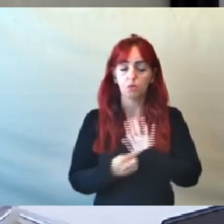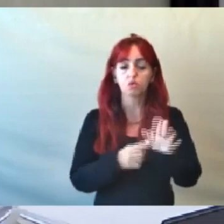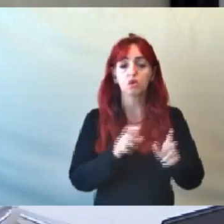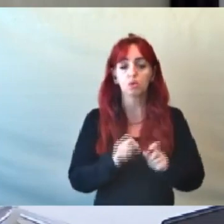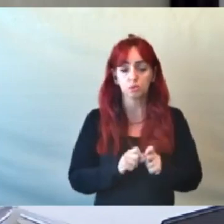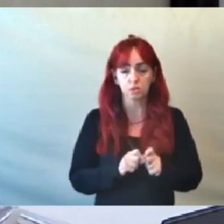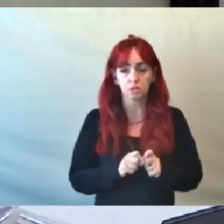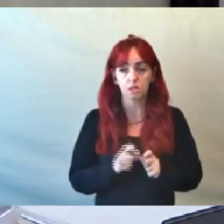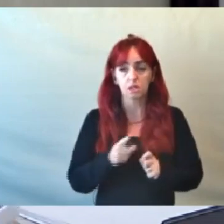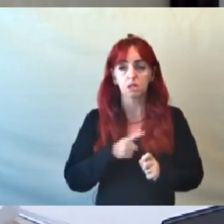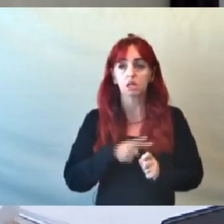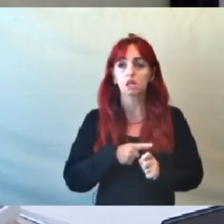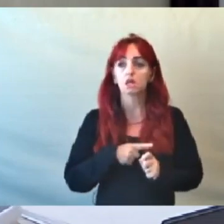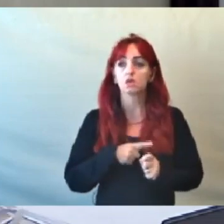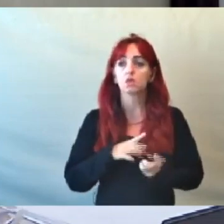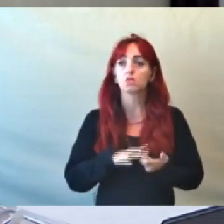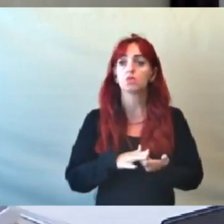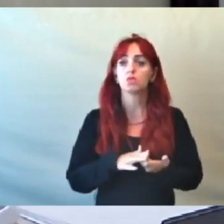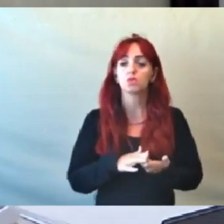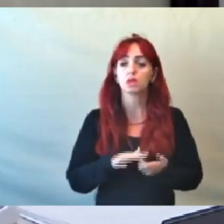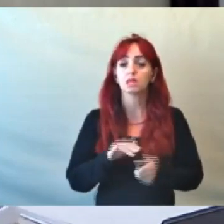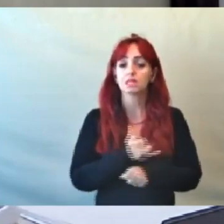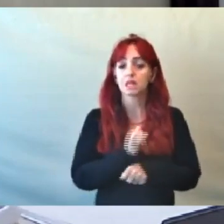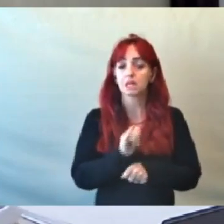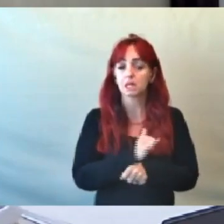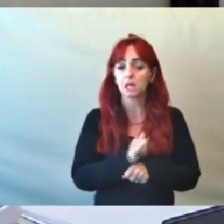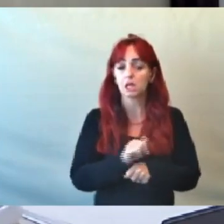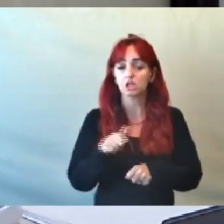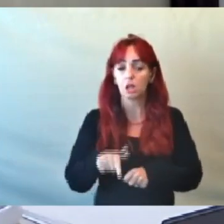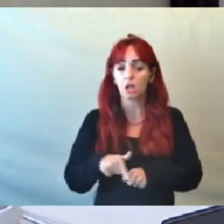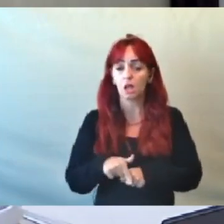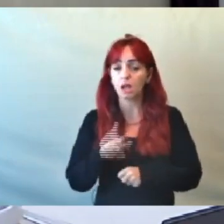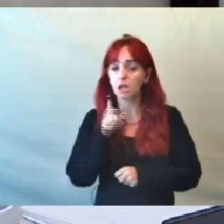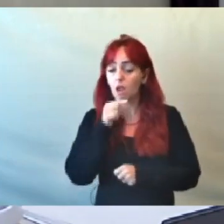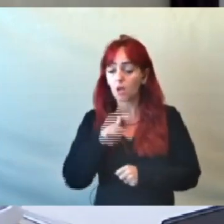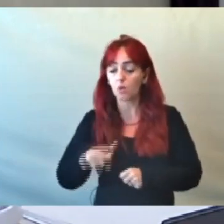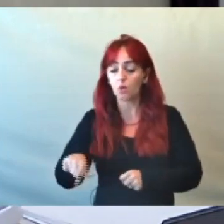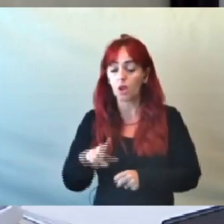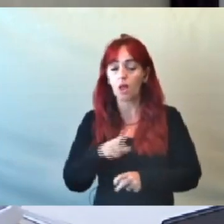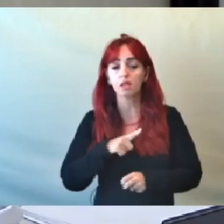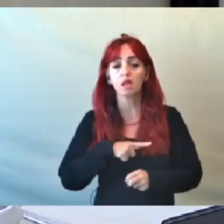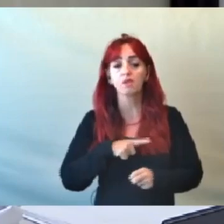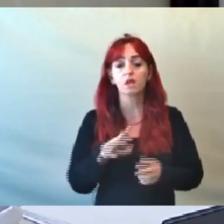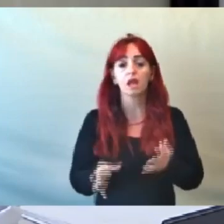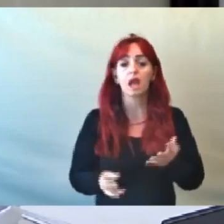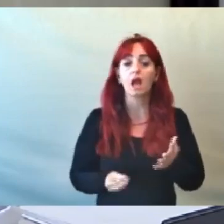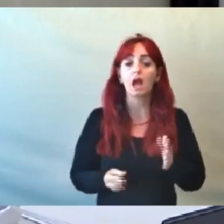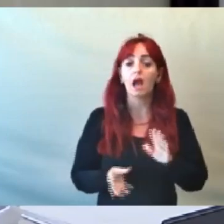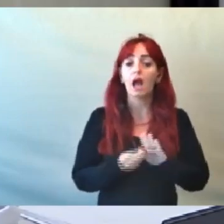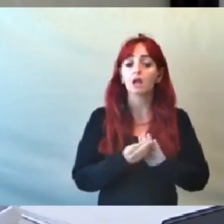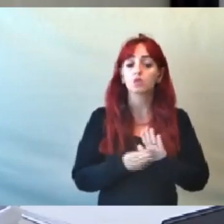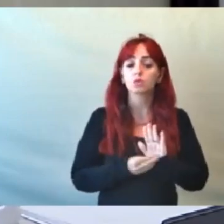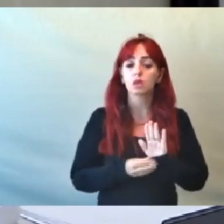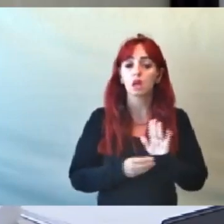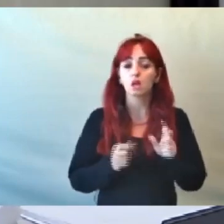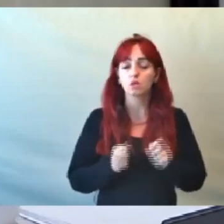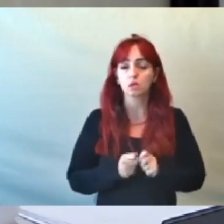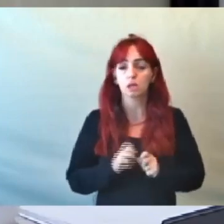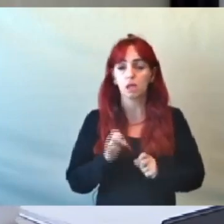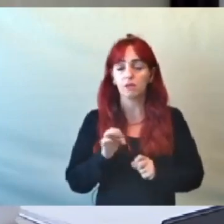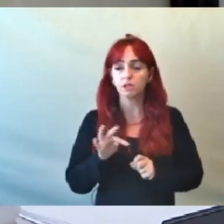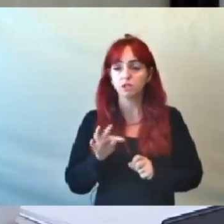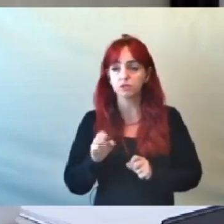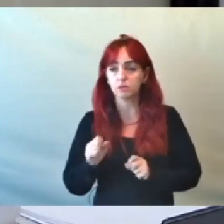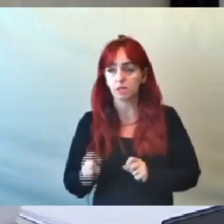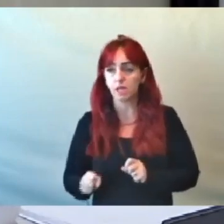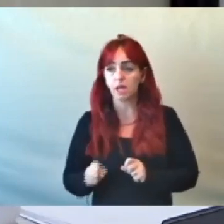1, adotaram-se os seguintes critérios. Eu até já tinha citado: efetividade, aplicabilidade, disponibilidade comercial,